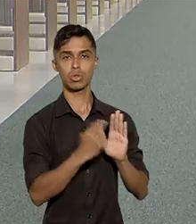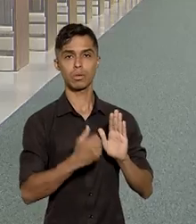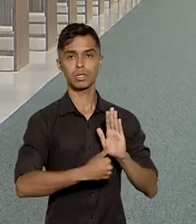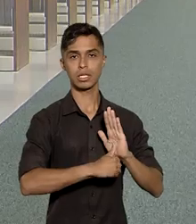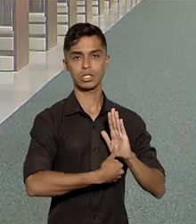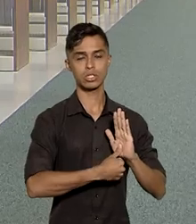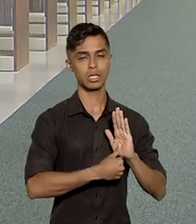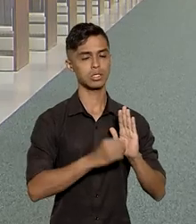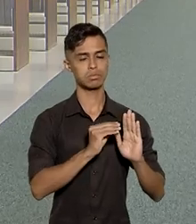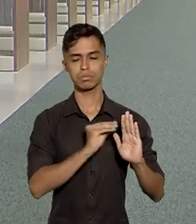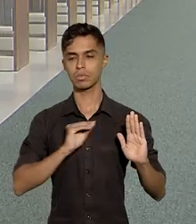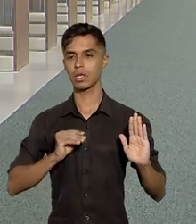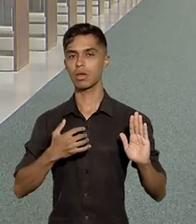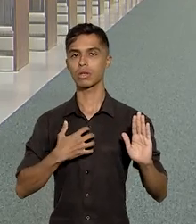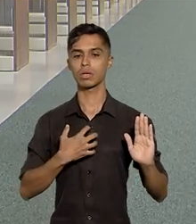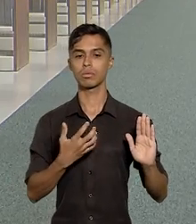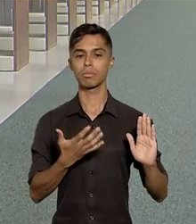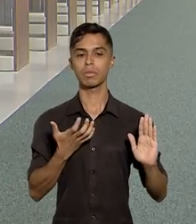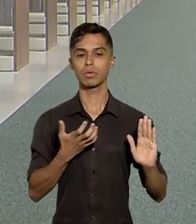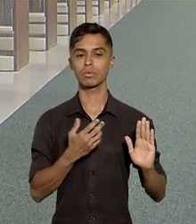civil.